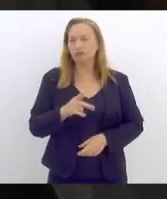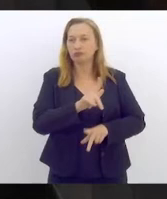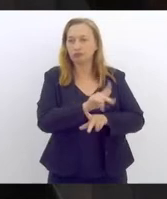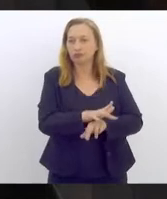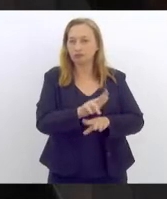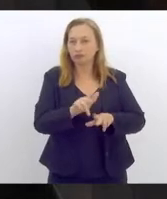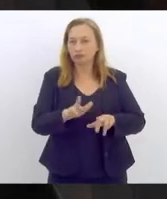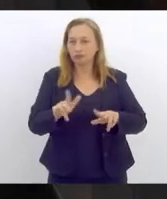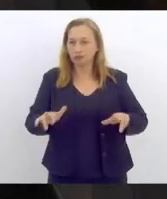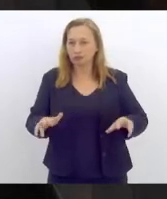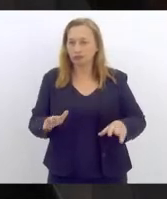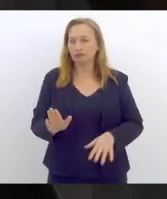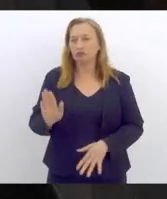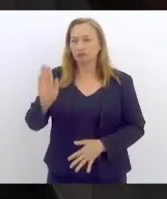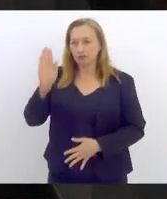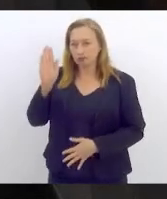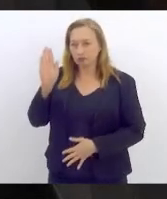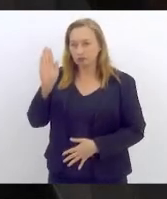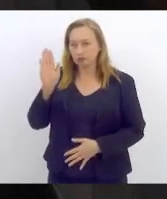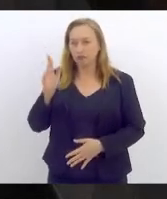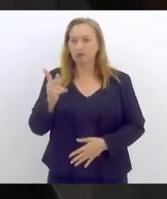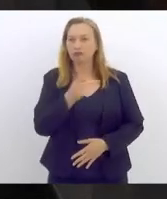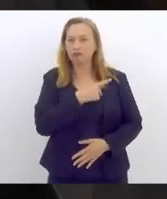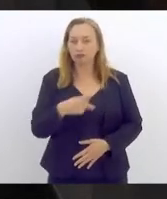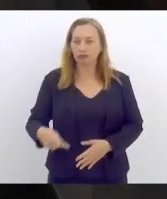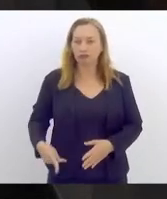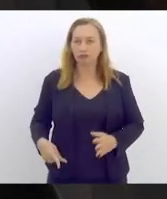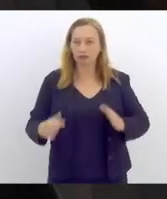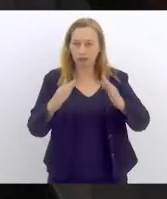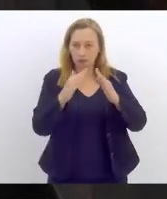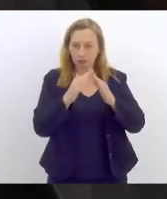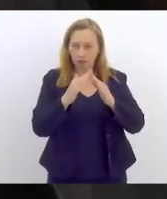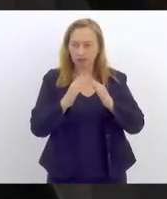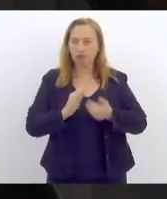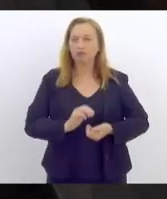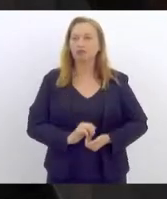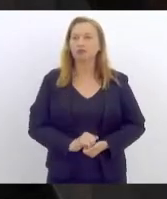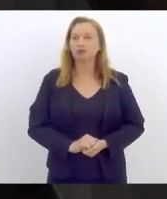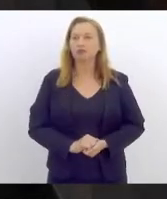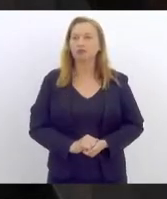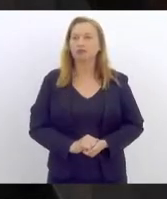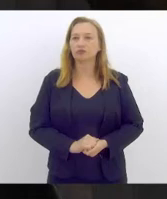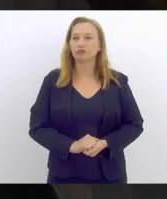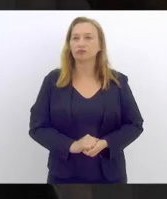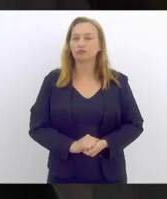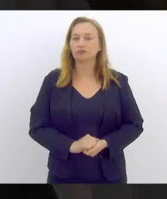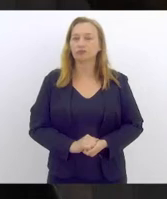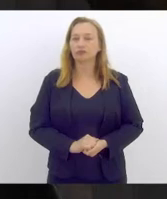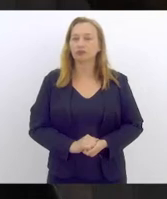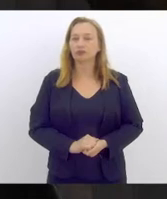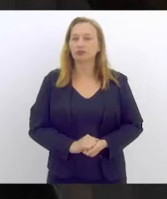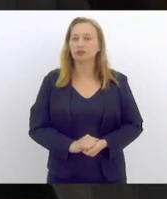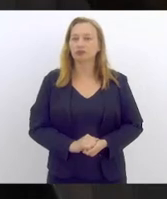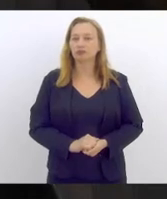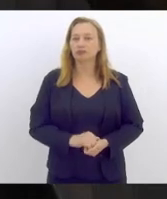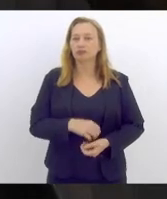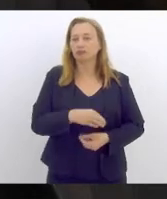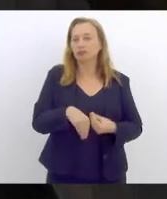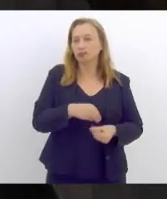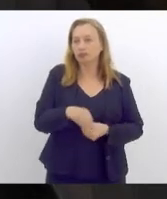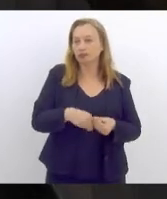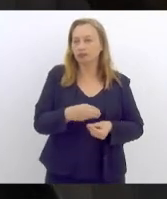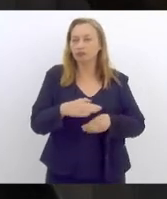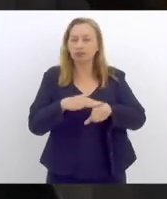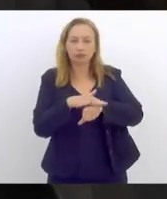diversos candidatos a Presidente da casa ficarem no avulso conversando